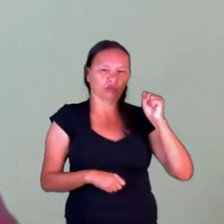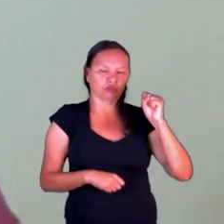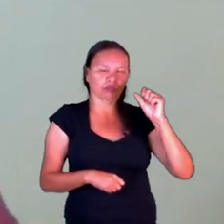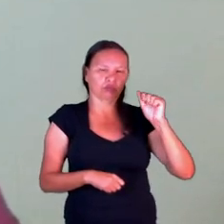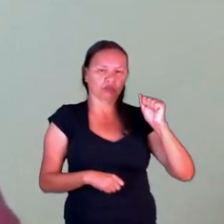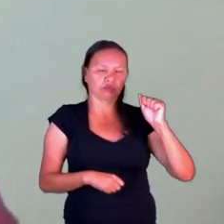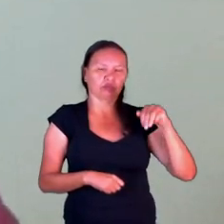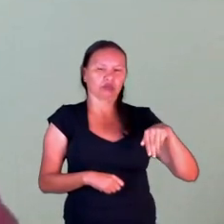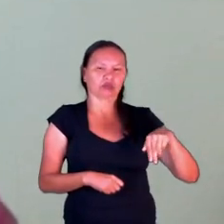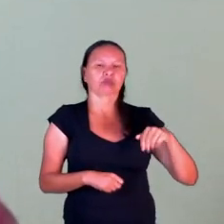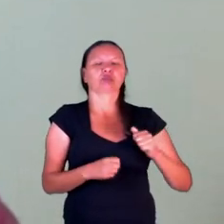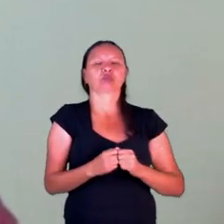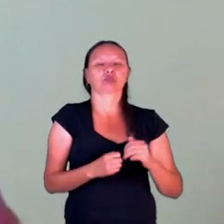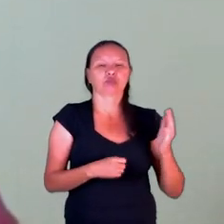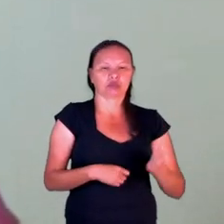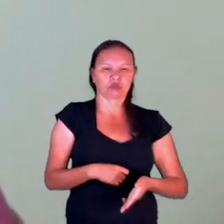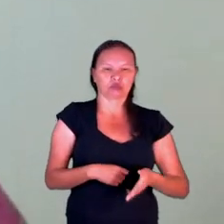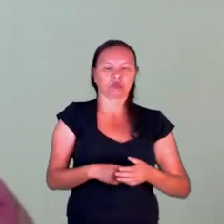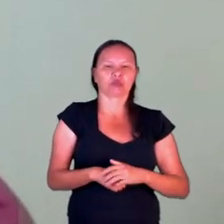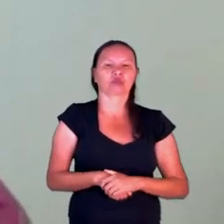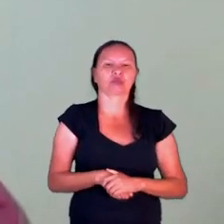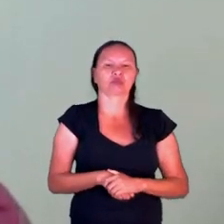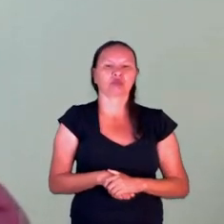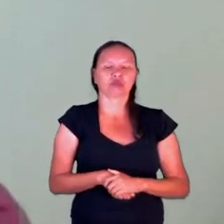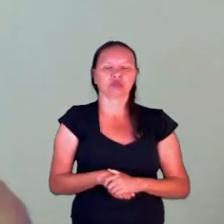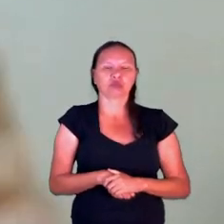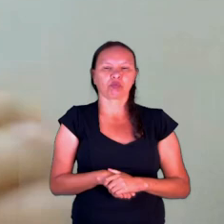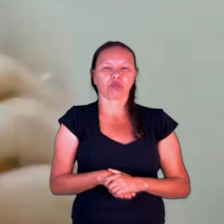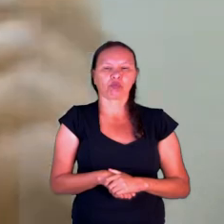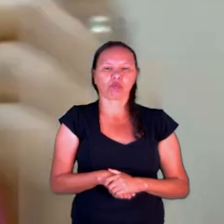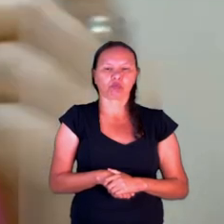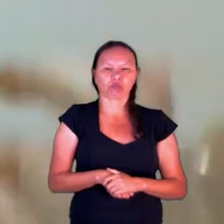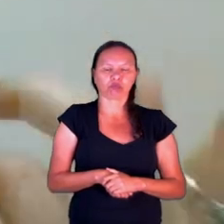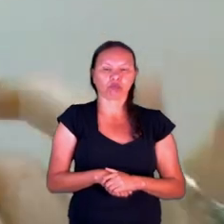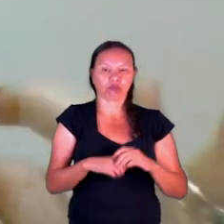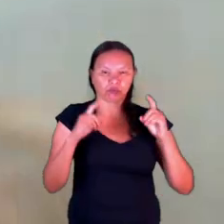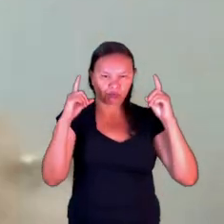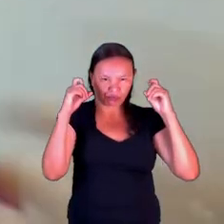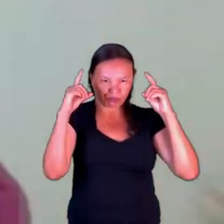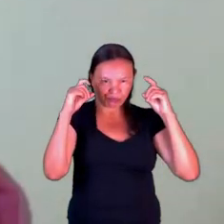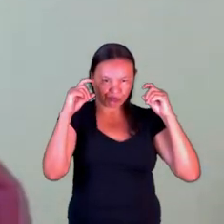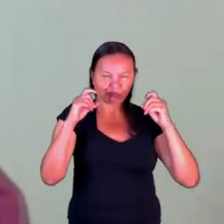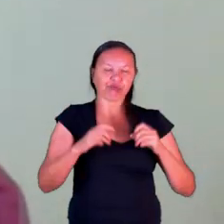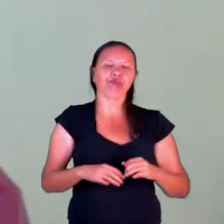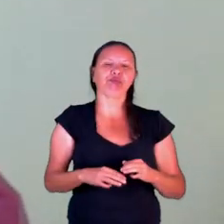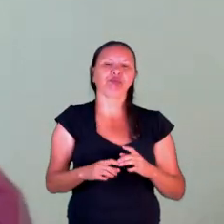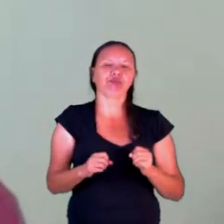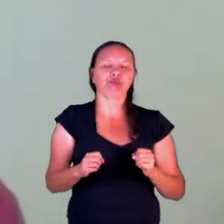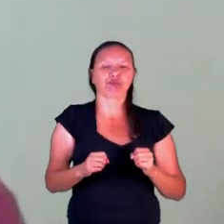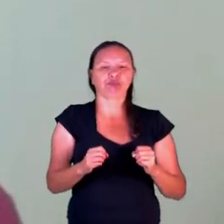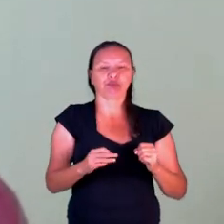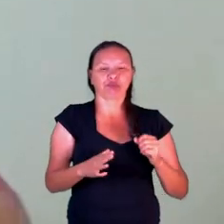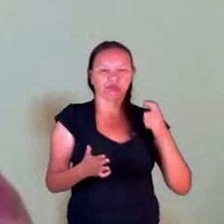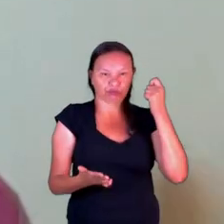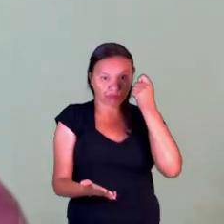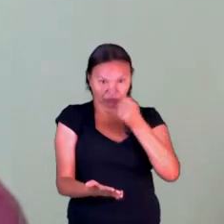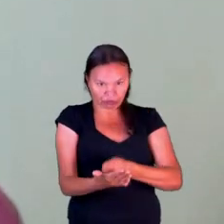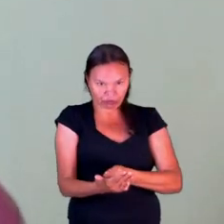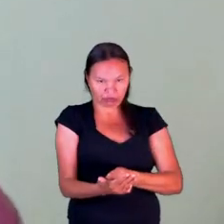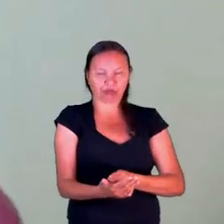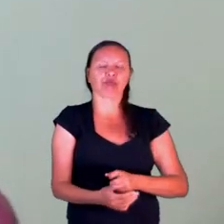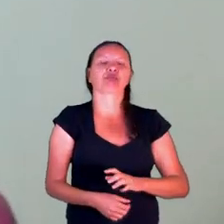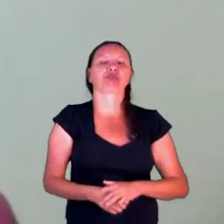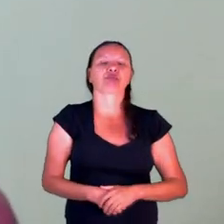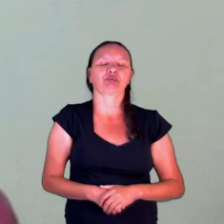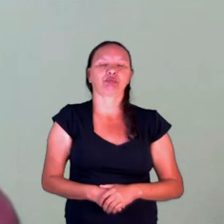em que essa adesão não é mais eh facultativa porque ela não era obrigatória antes mas a